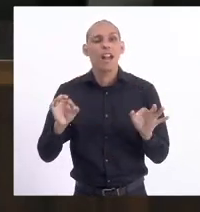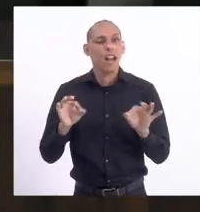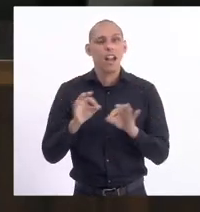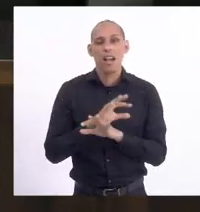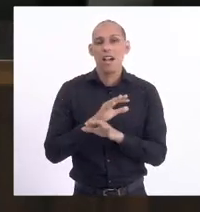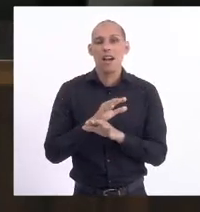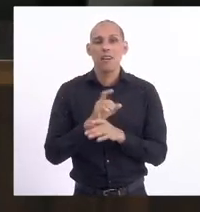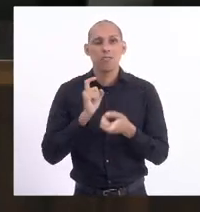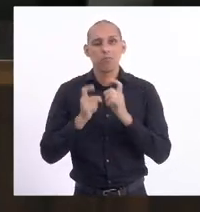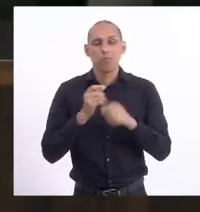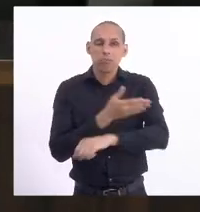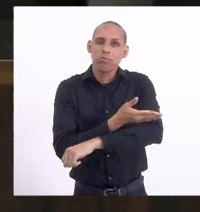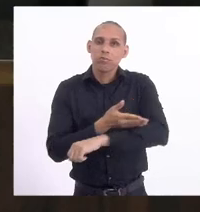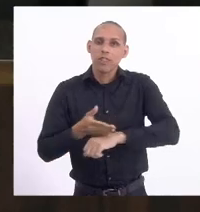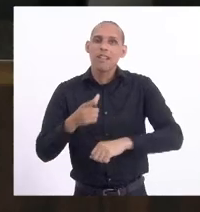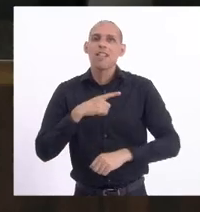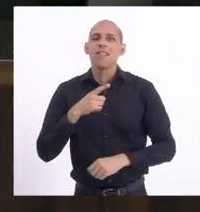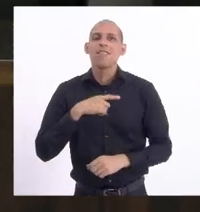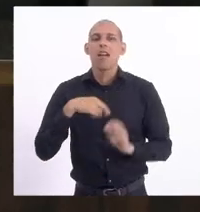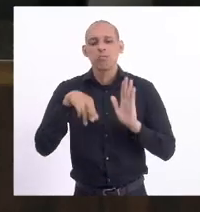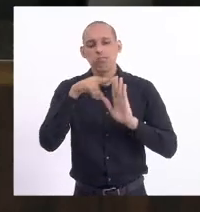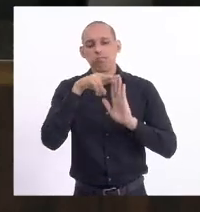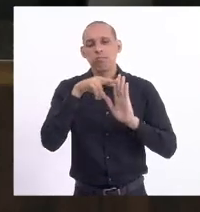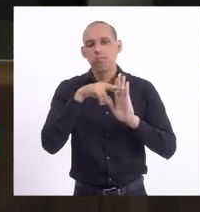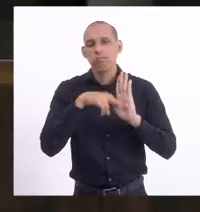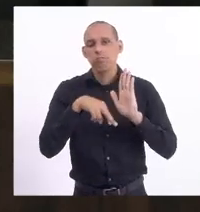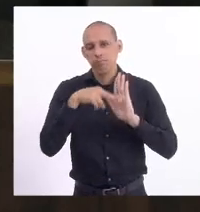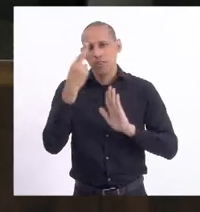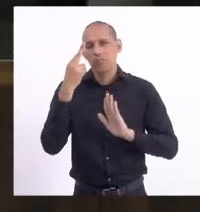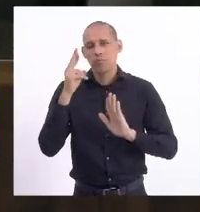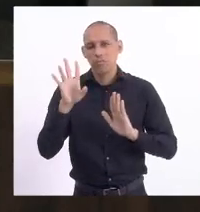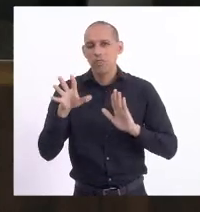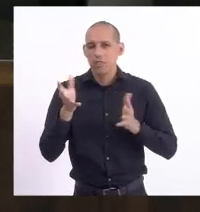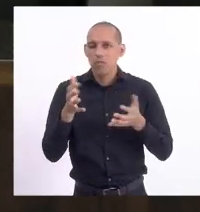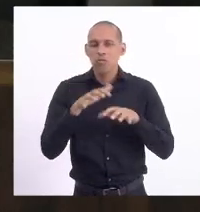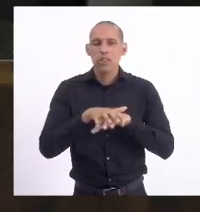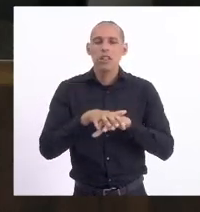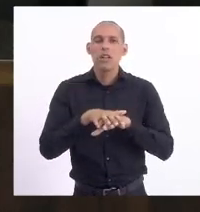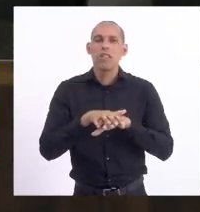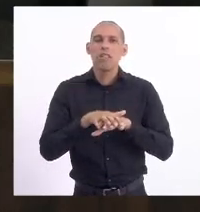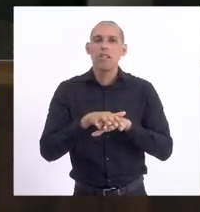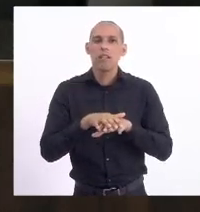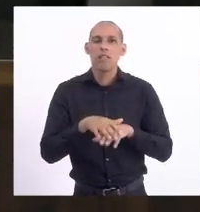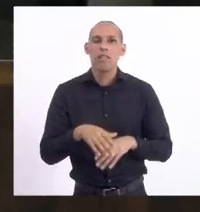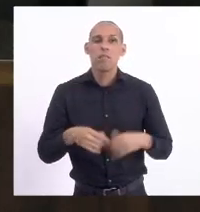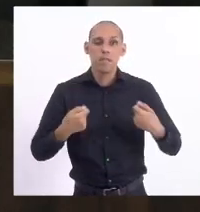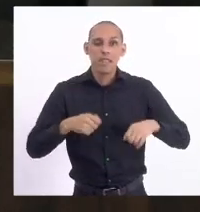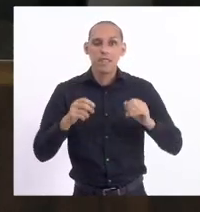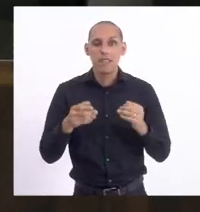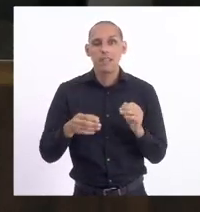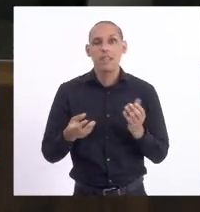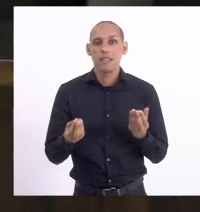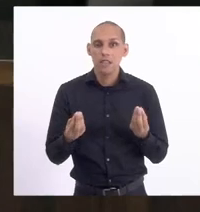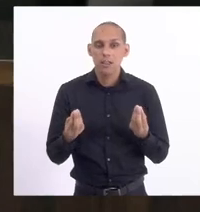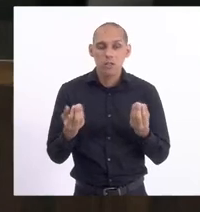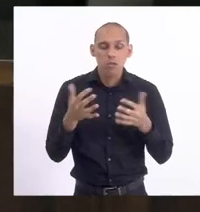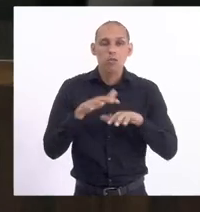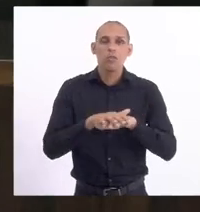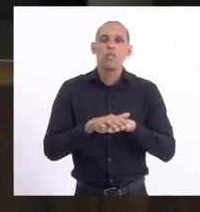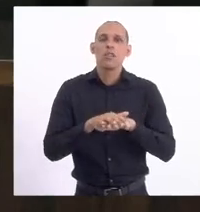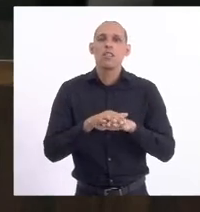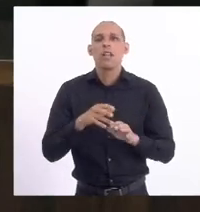sessão ordinária, há sobre a mesa requerimentos de inclusão. Requer a inclusão na ordem do dia dos projetos de